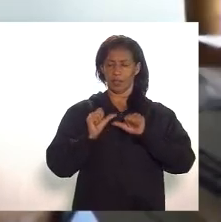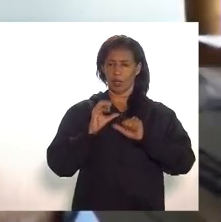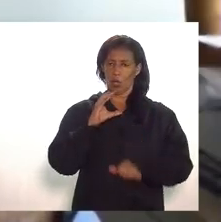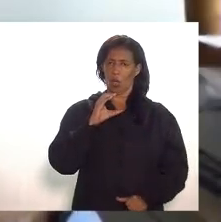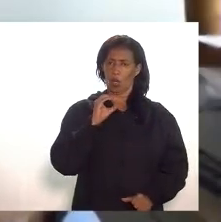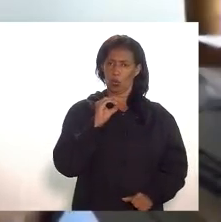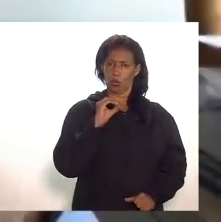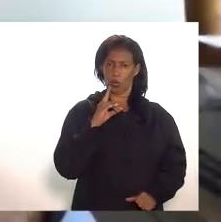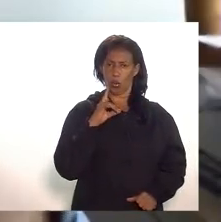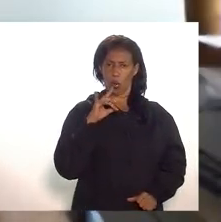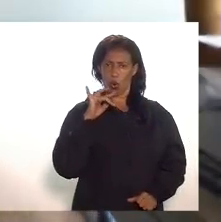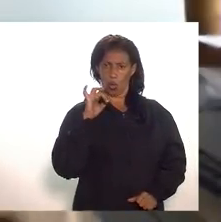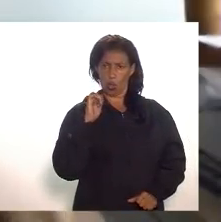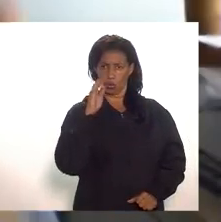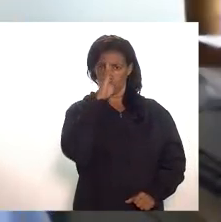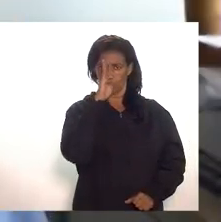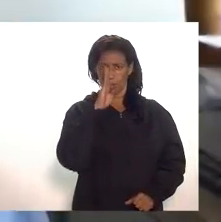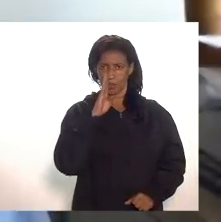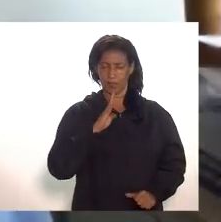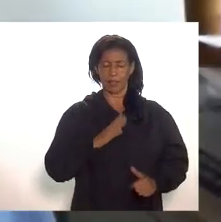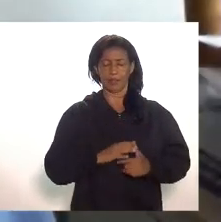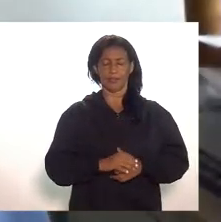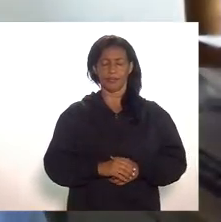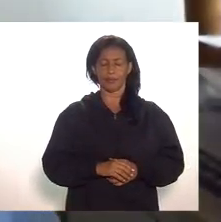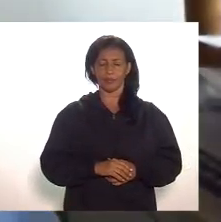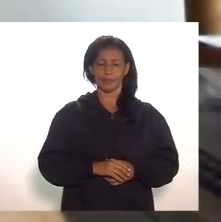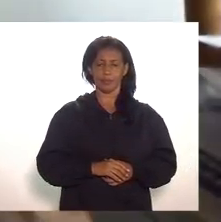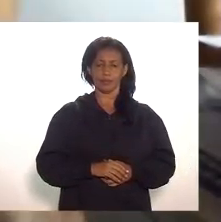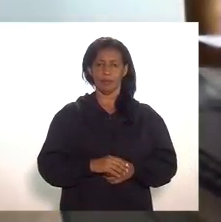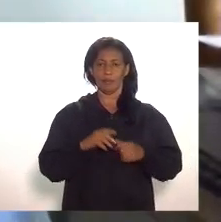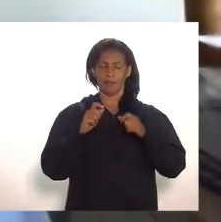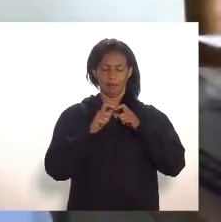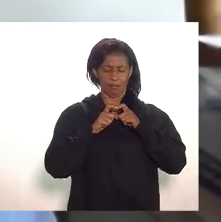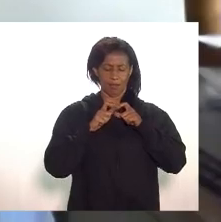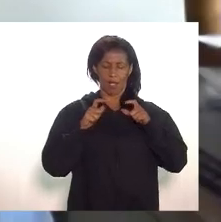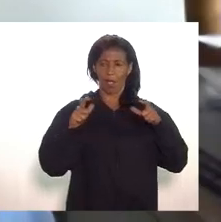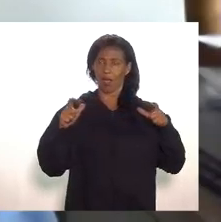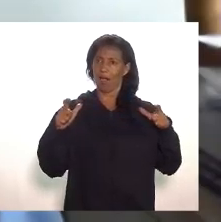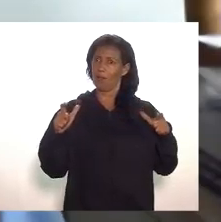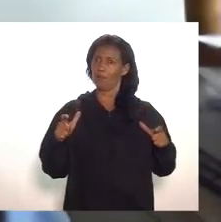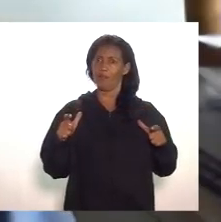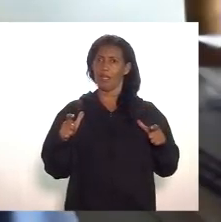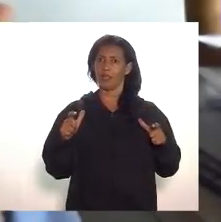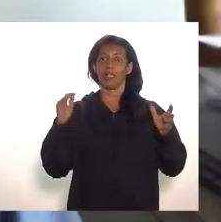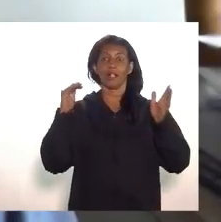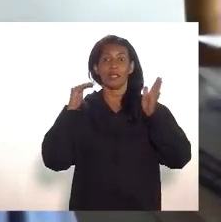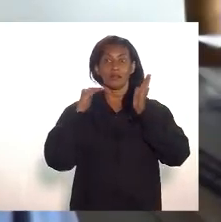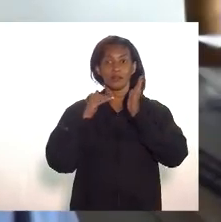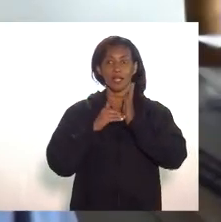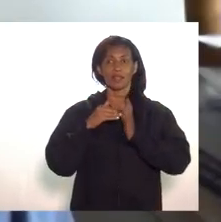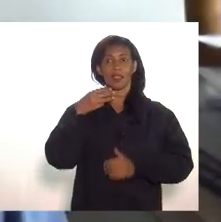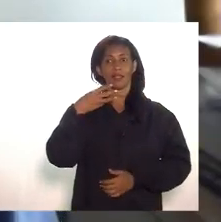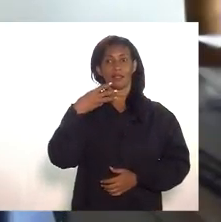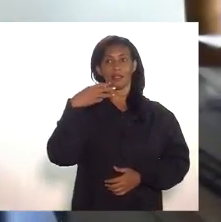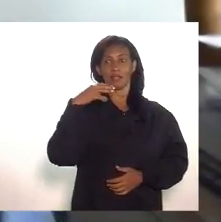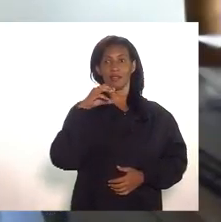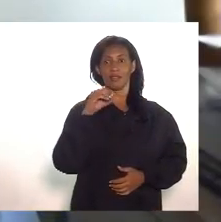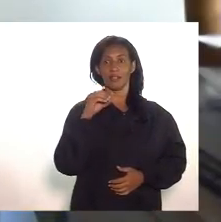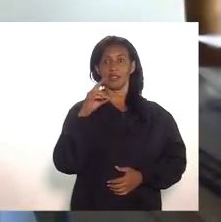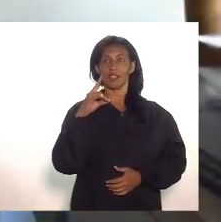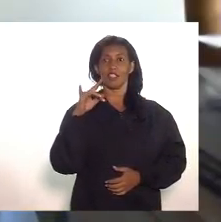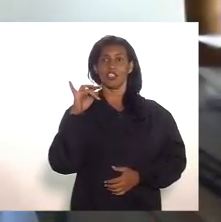Trânsito, do Código Brasileiro de Trânsito, amplia esse prazo para até 30 dias.